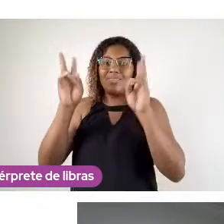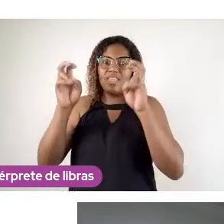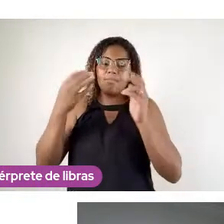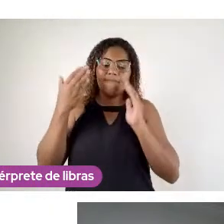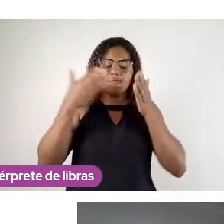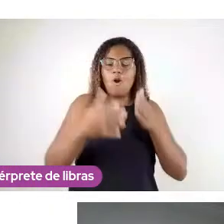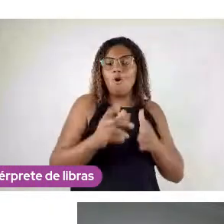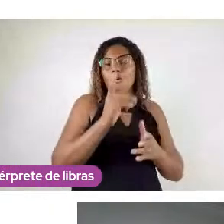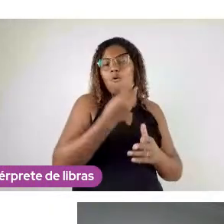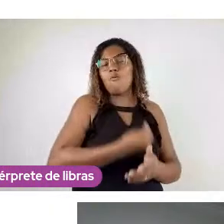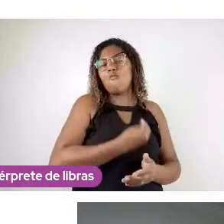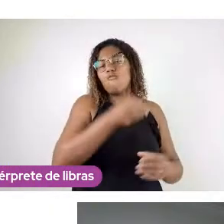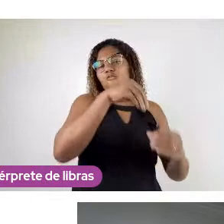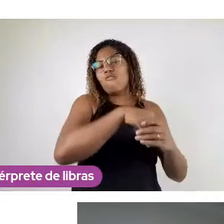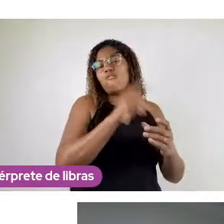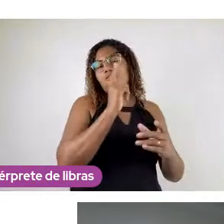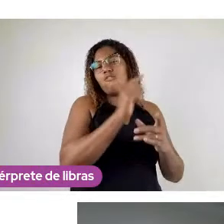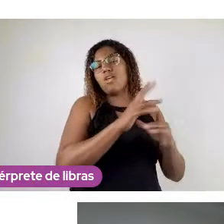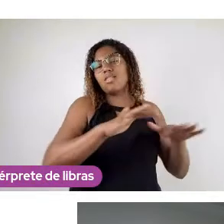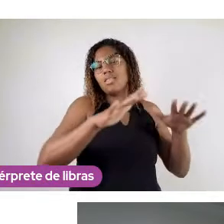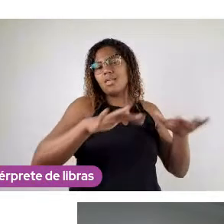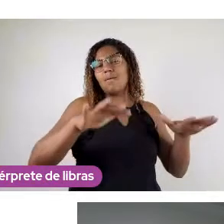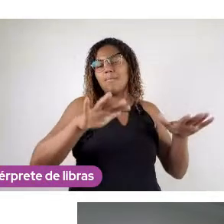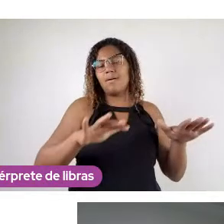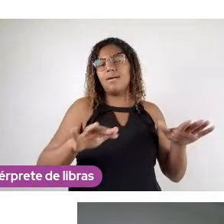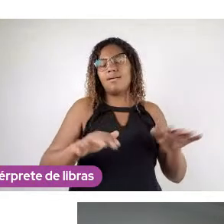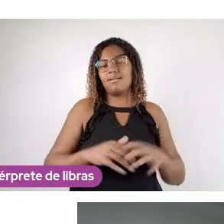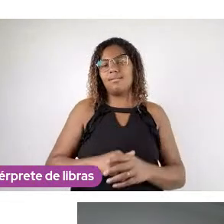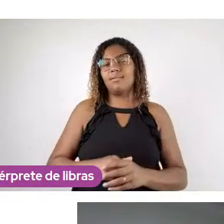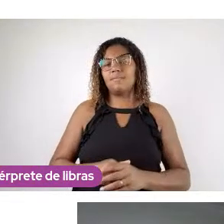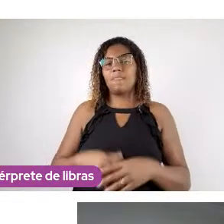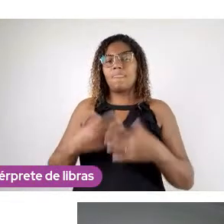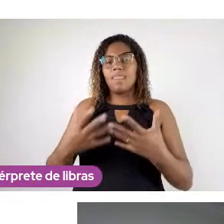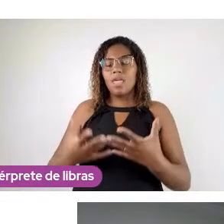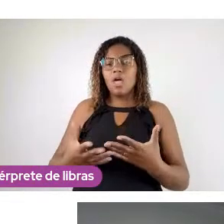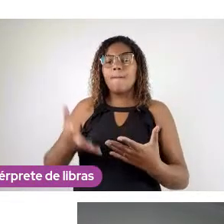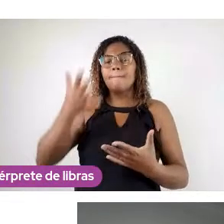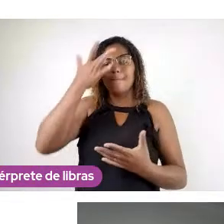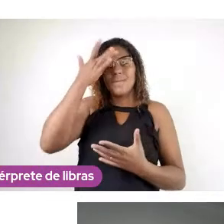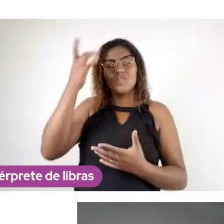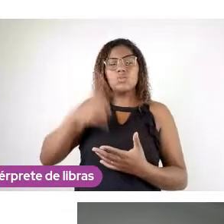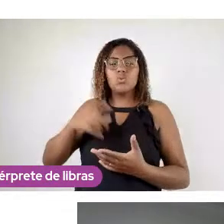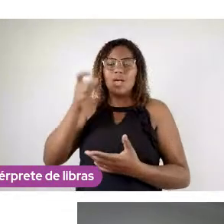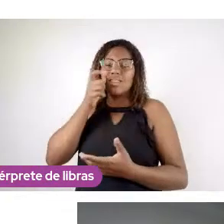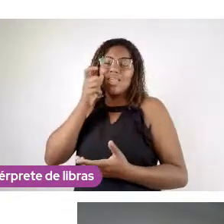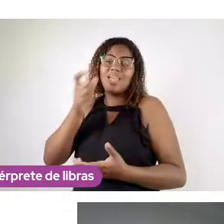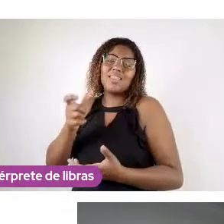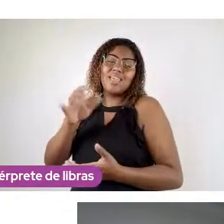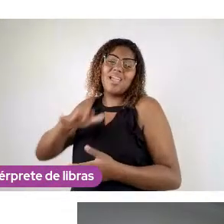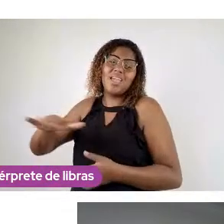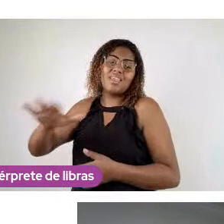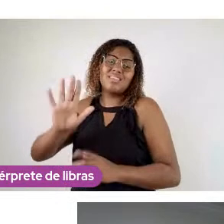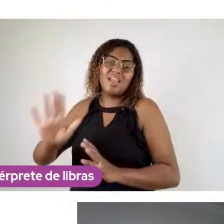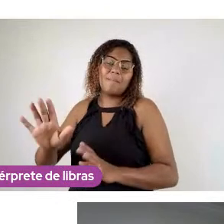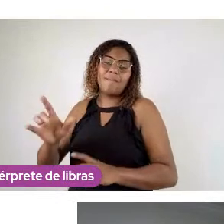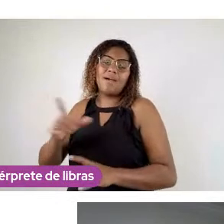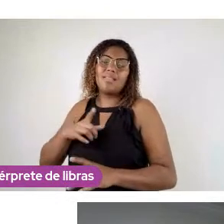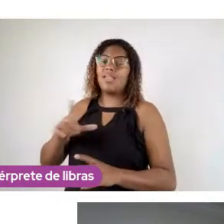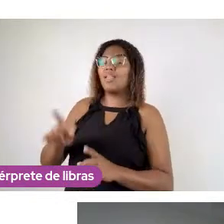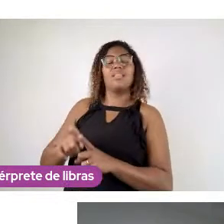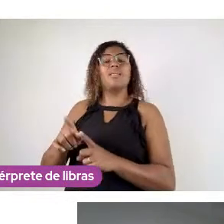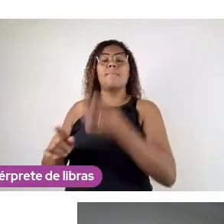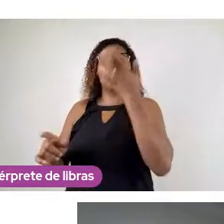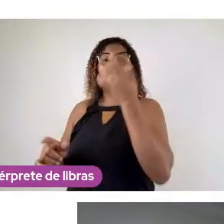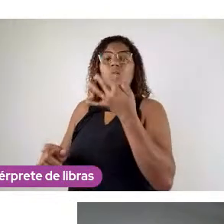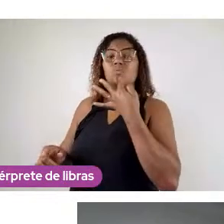procurou, quem se inscreveu nesse evento, já são pessoas que têm interesse nessa área, e mesmo assim tem várias pessoas que não conhecem